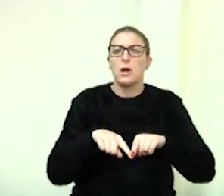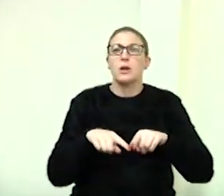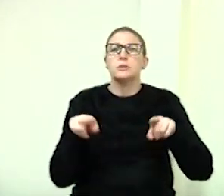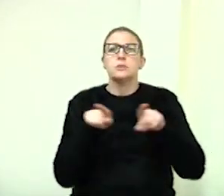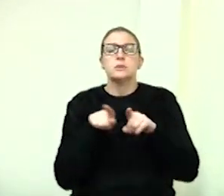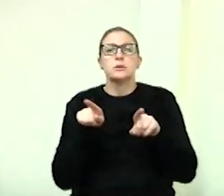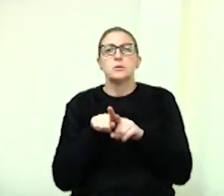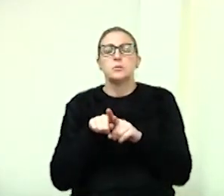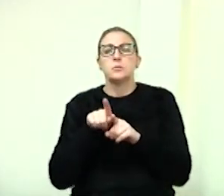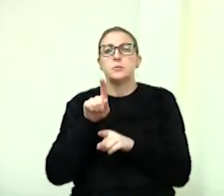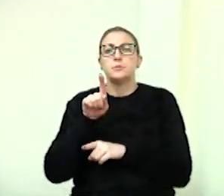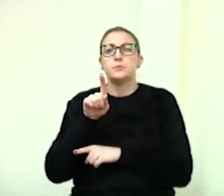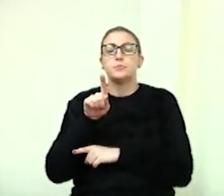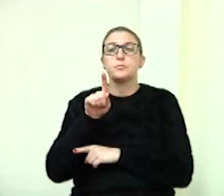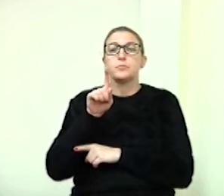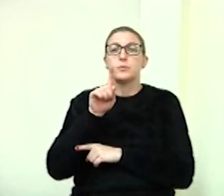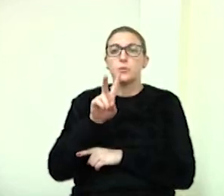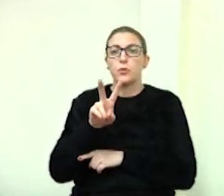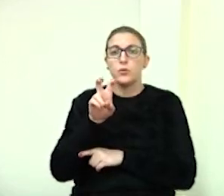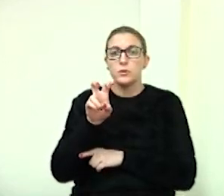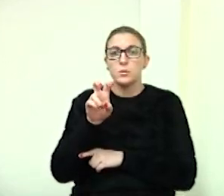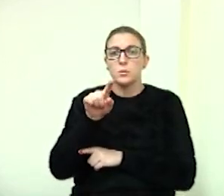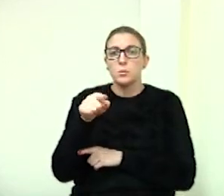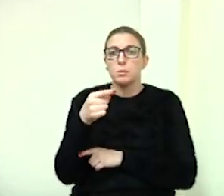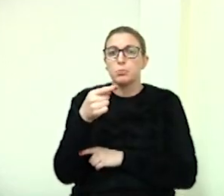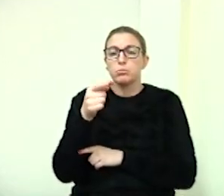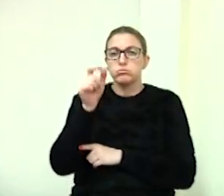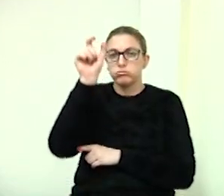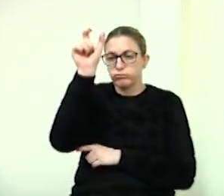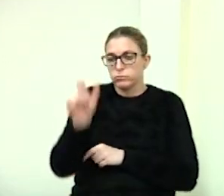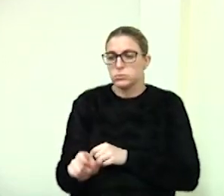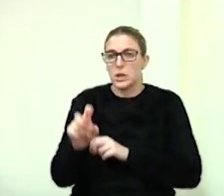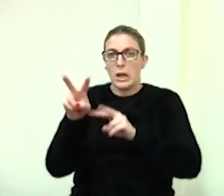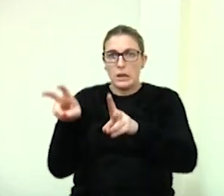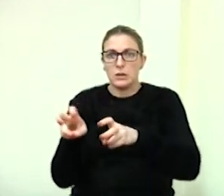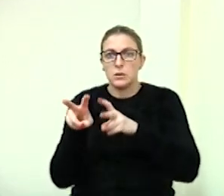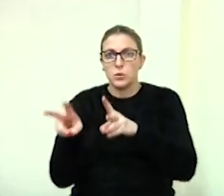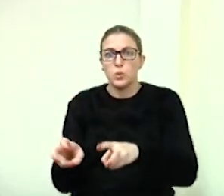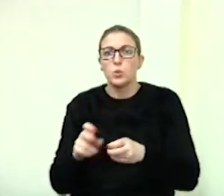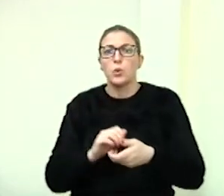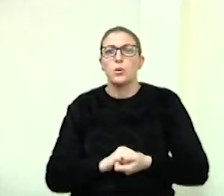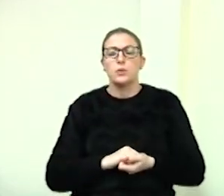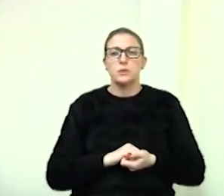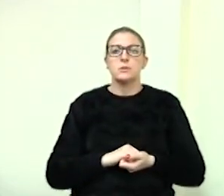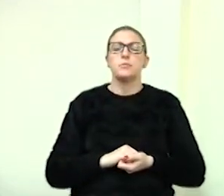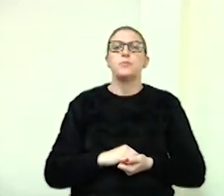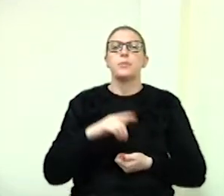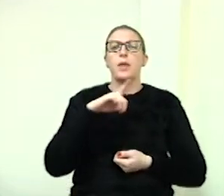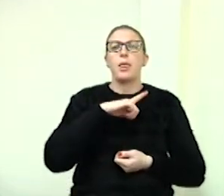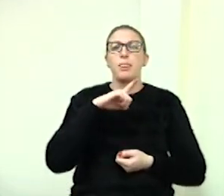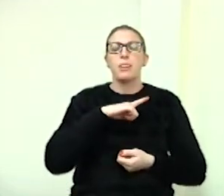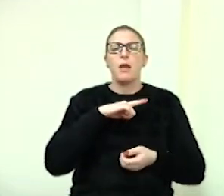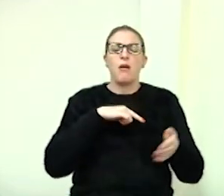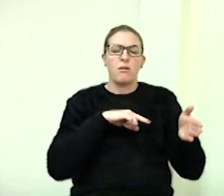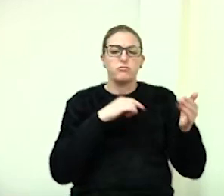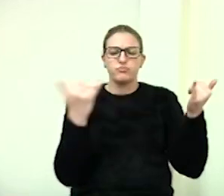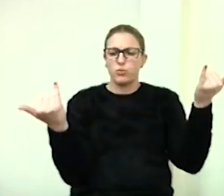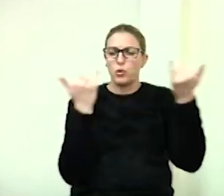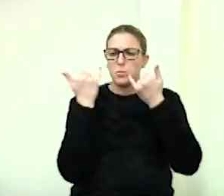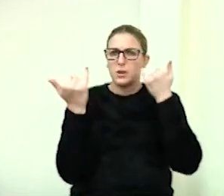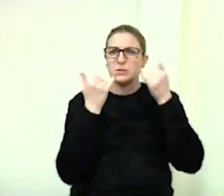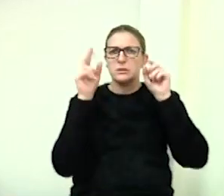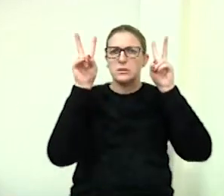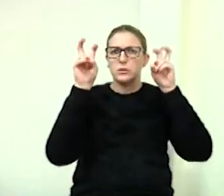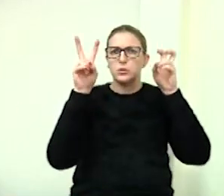por este serviço da supervisão regional. E aqui ainda temos, então, os dados de produção na área animal, são 250